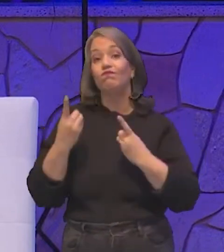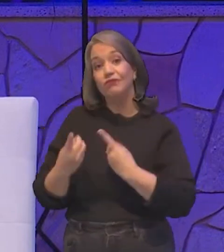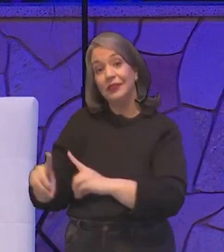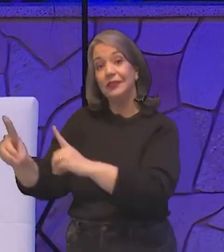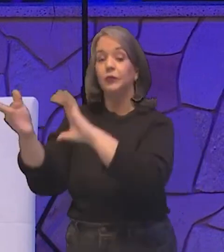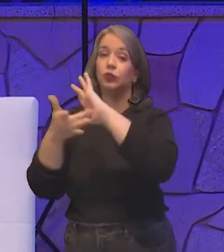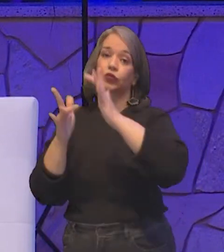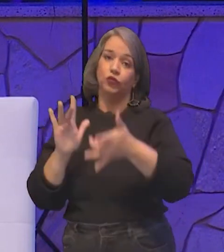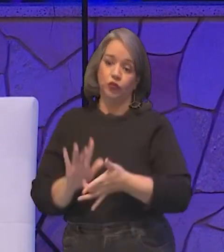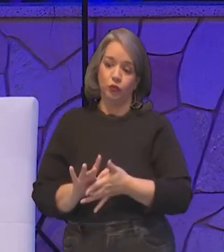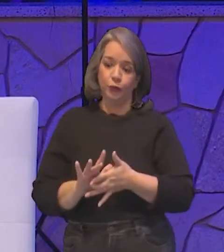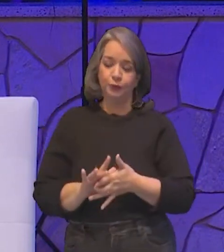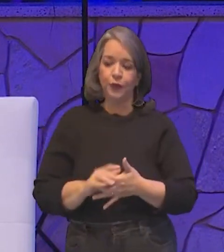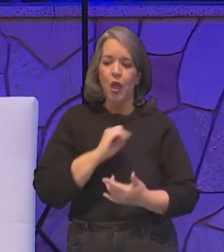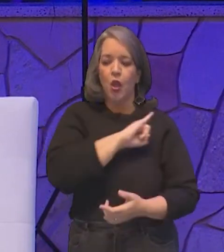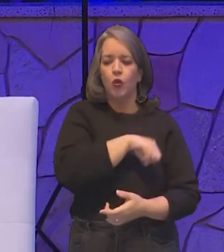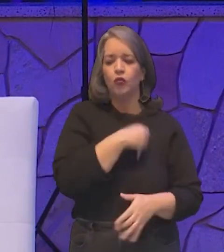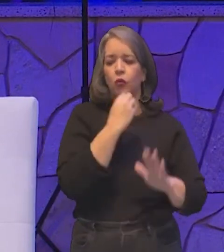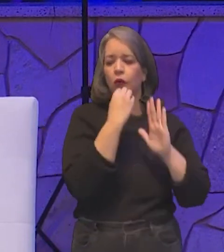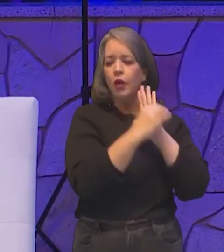35.